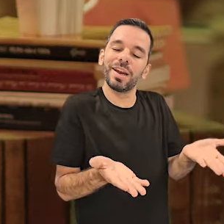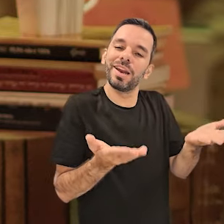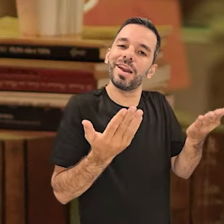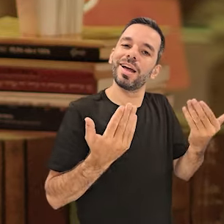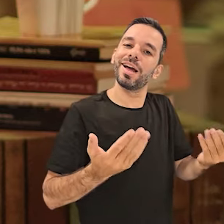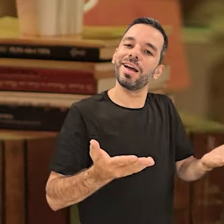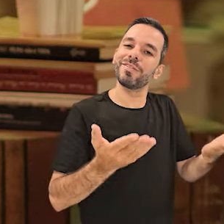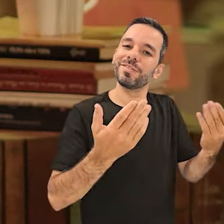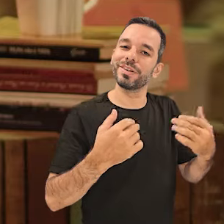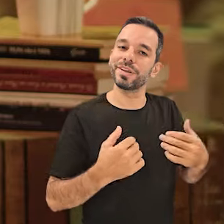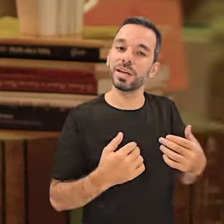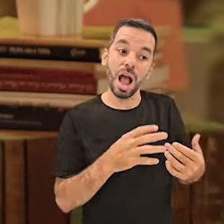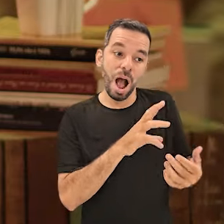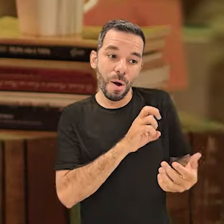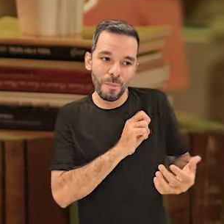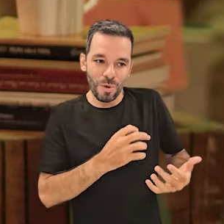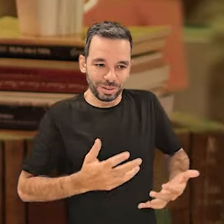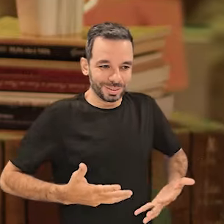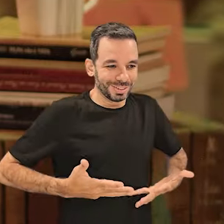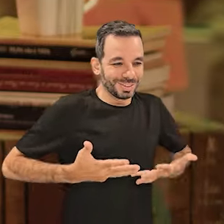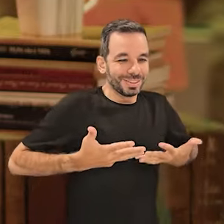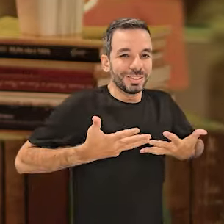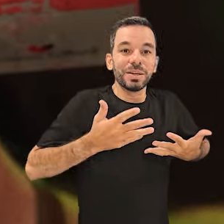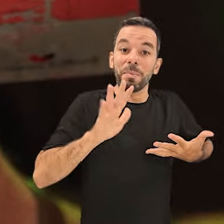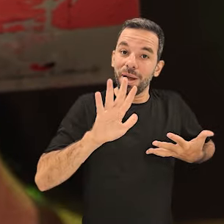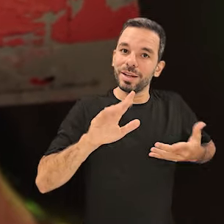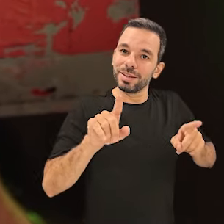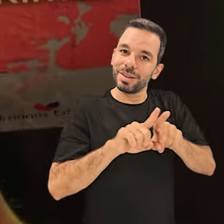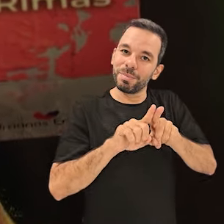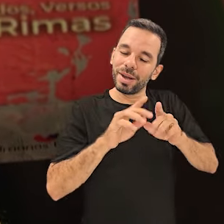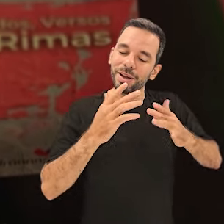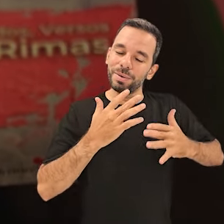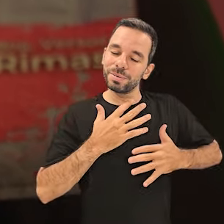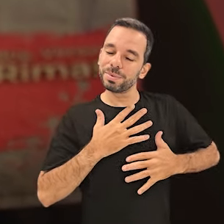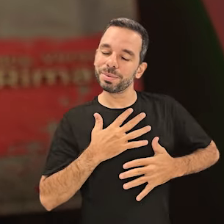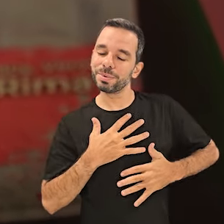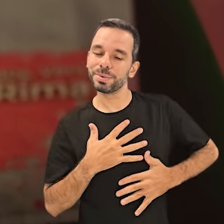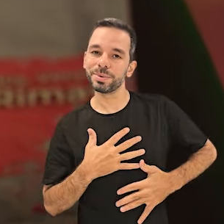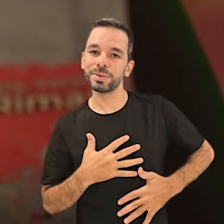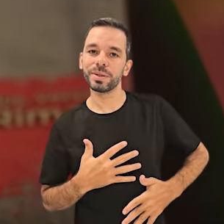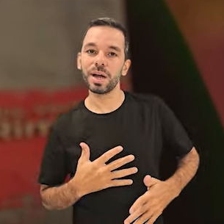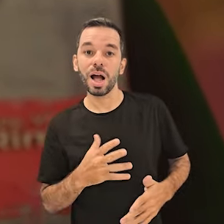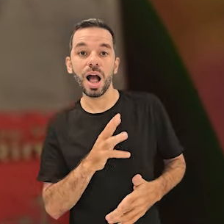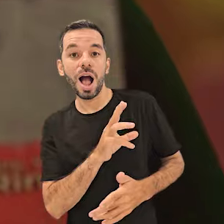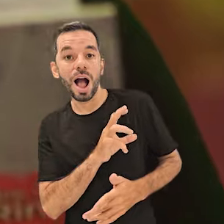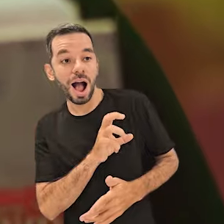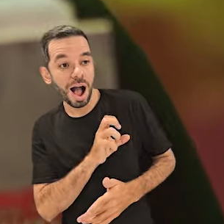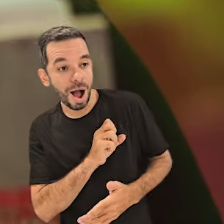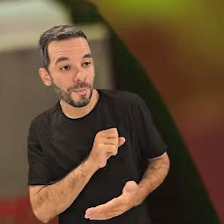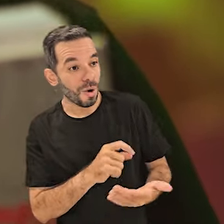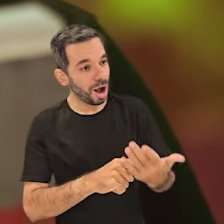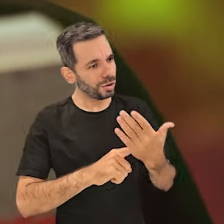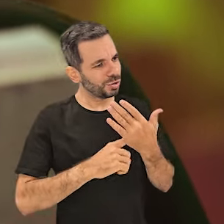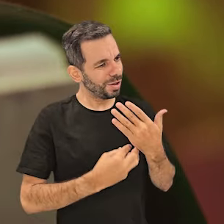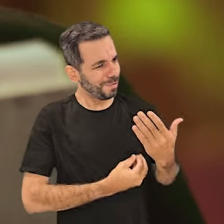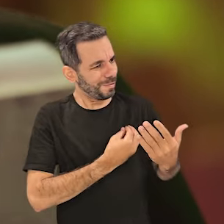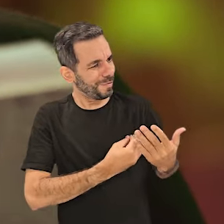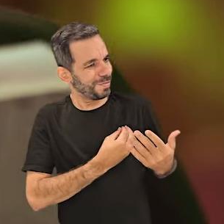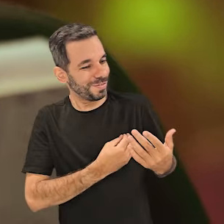mas deliciosamente tranquilizante. Amor, seja ele qual for, faz a vida acontecer com muito mais